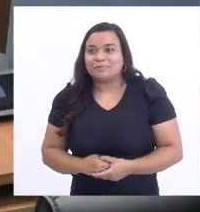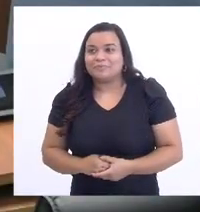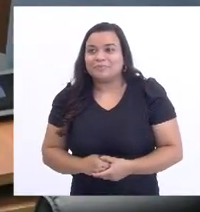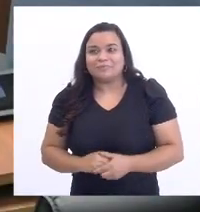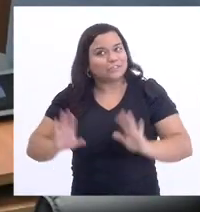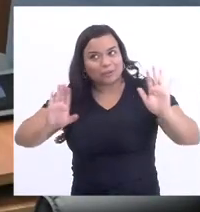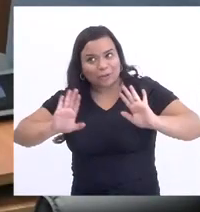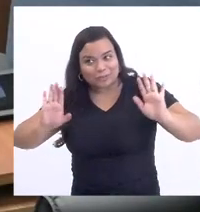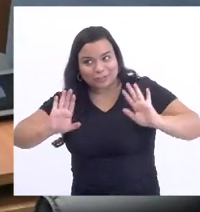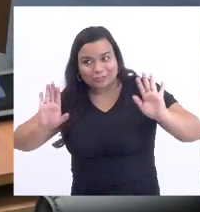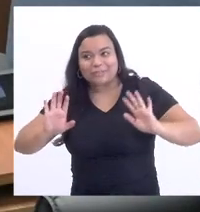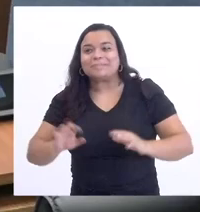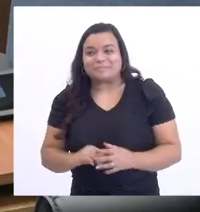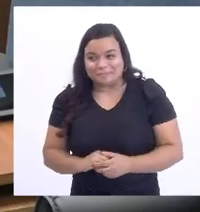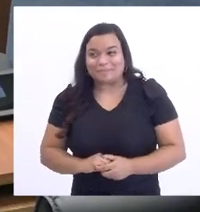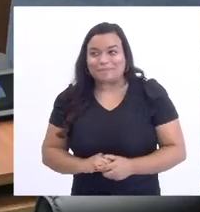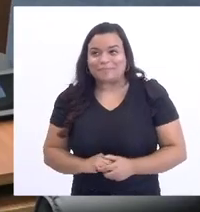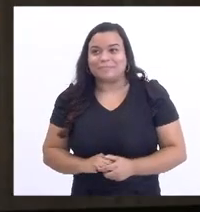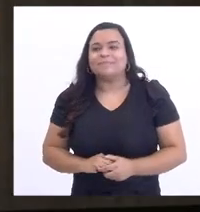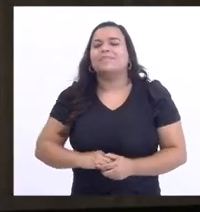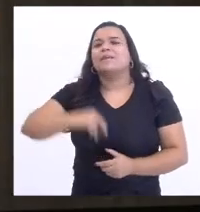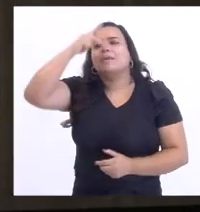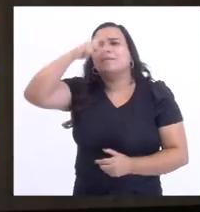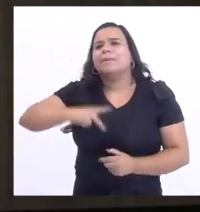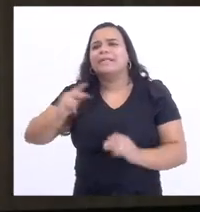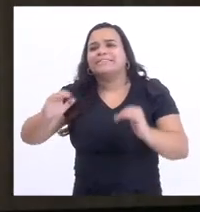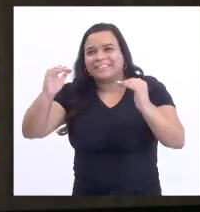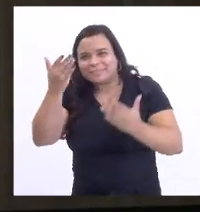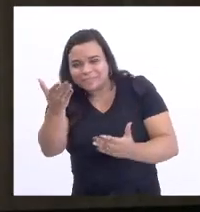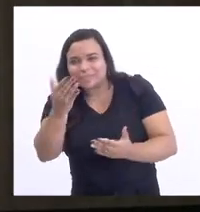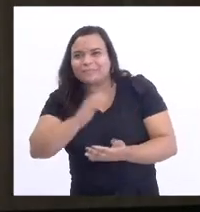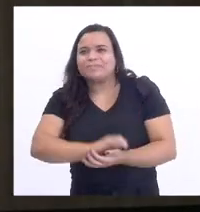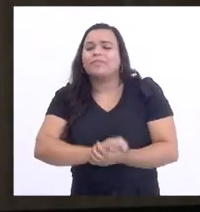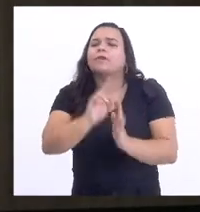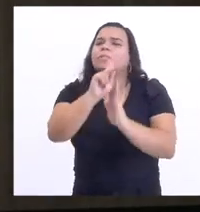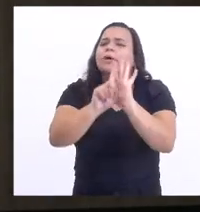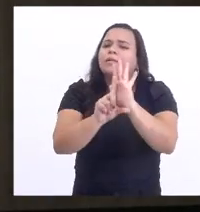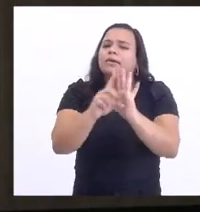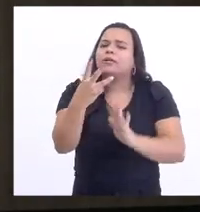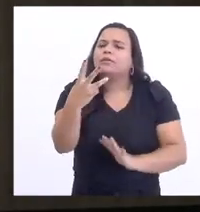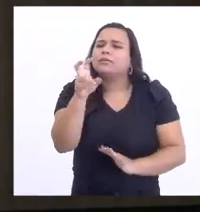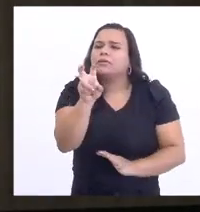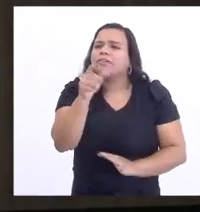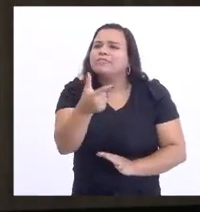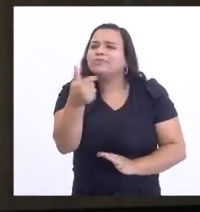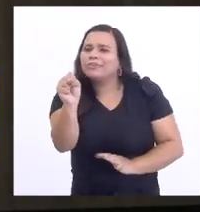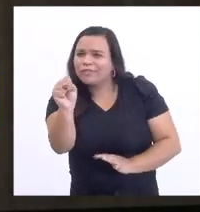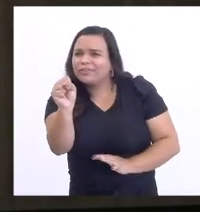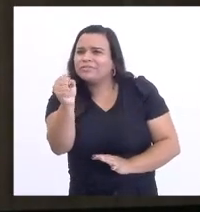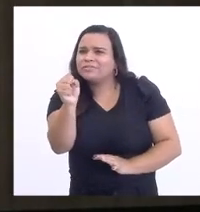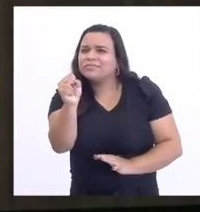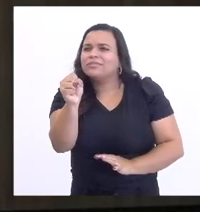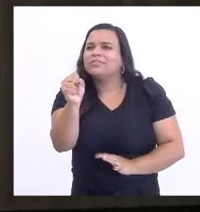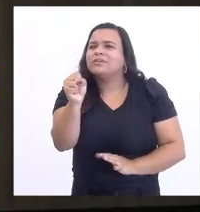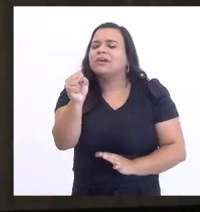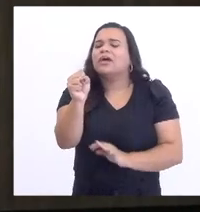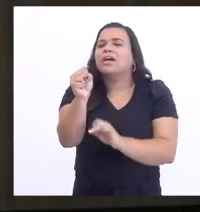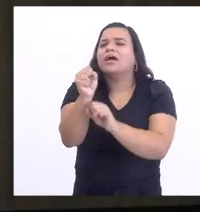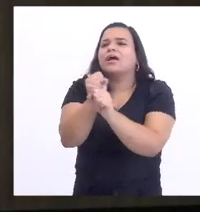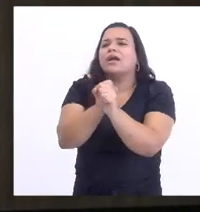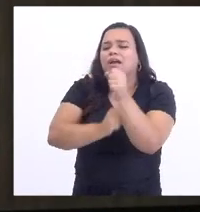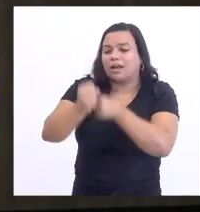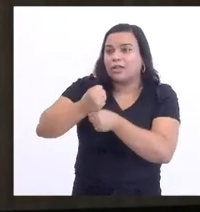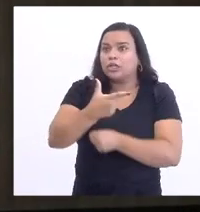É só isso. Senhor presidente, projeto de lei 3528 de